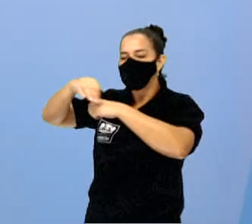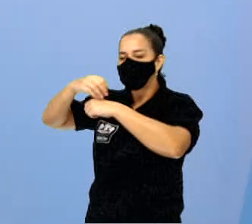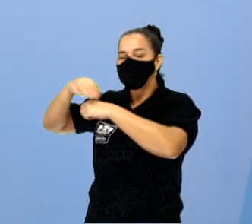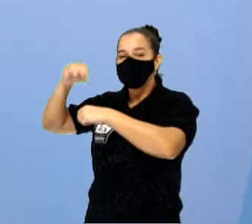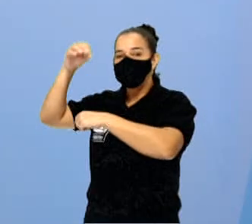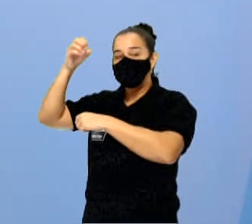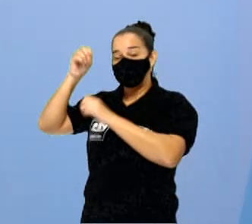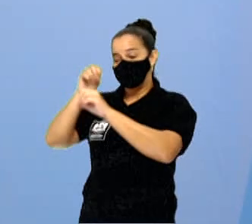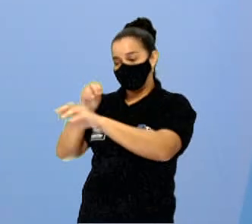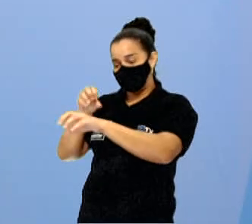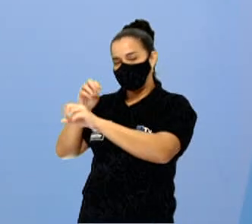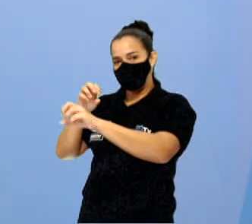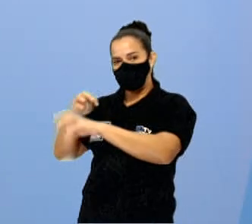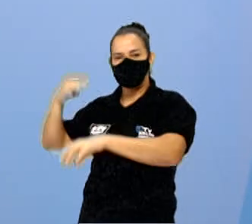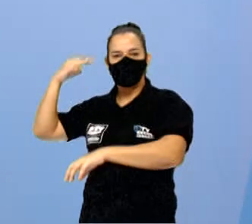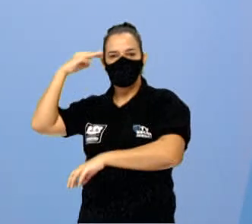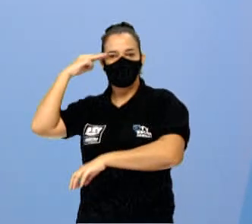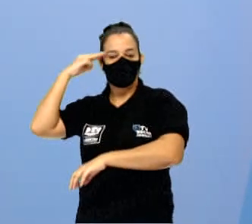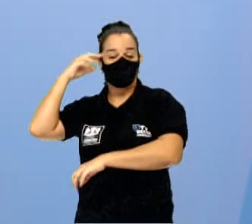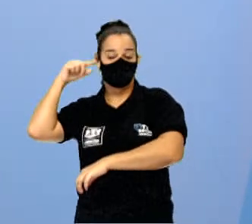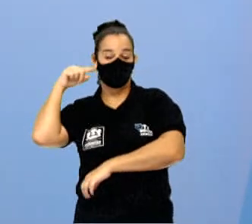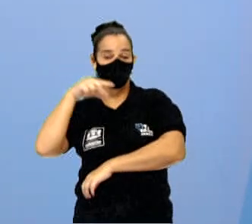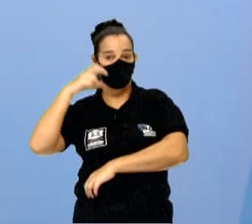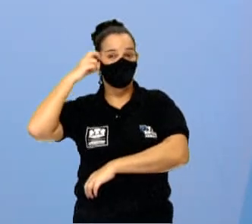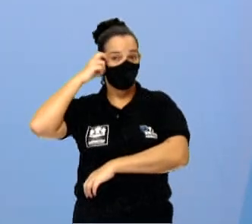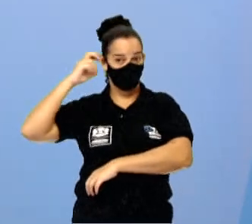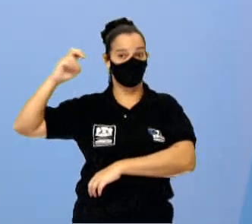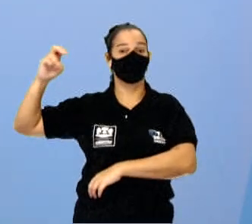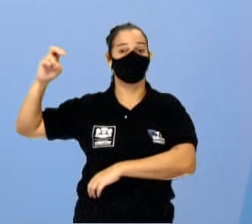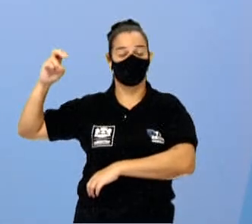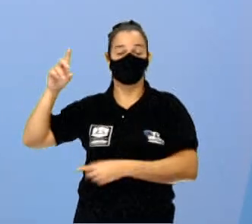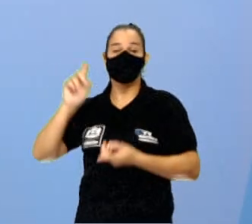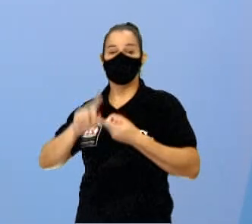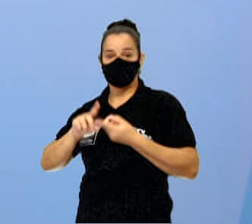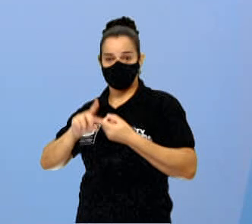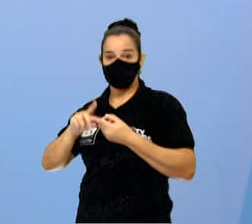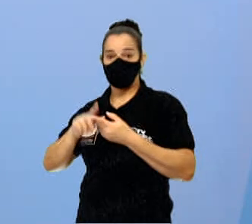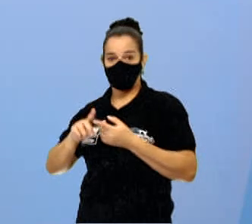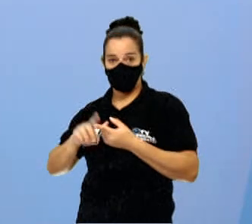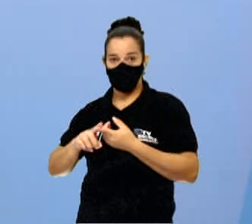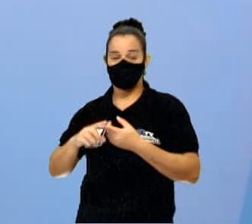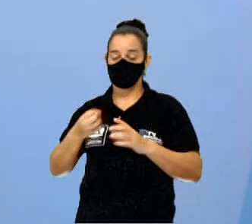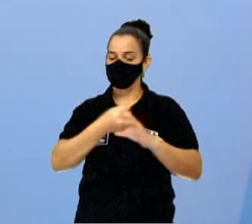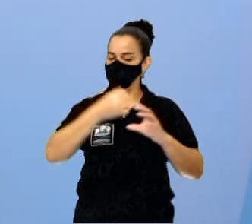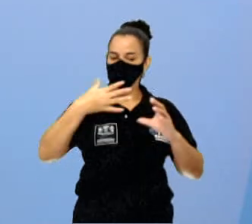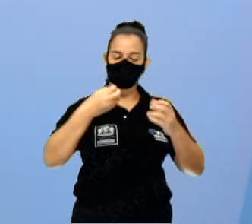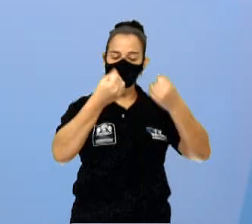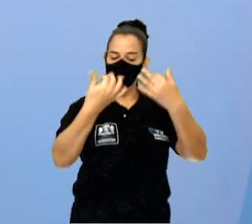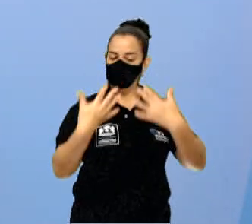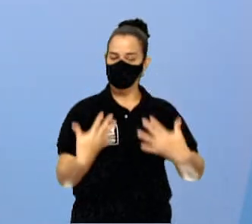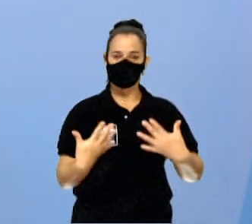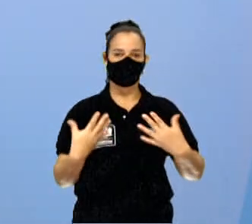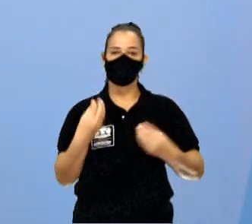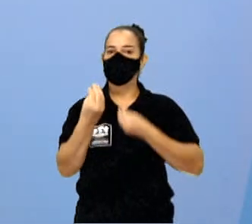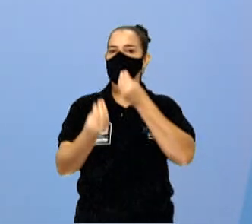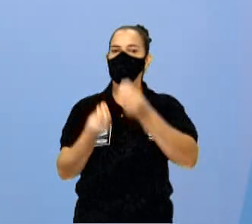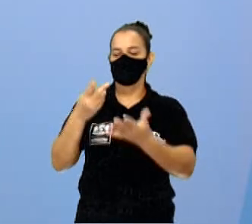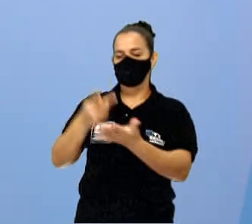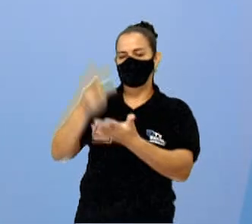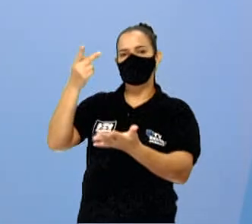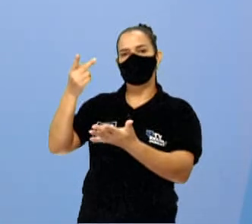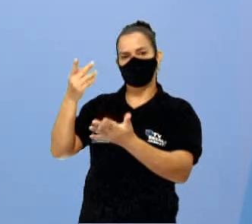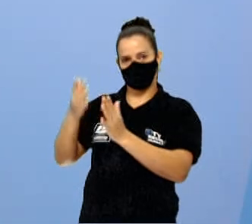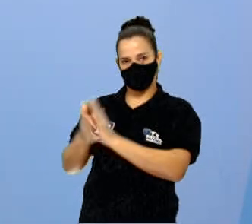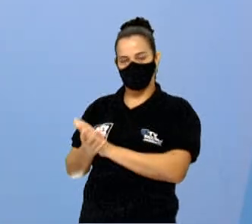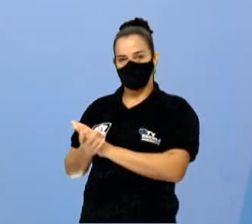ensinamentos e memória daquela cultura. Além disso, ele também descreve como as coisas são criadas. Nos contos